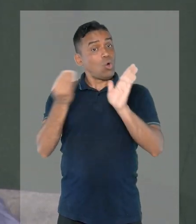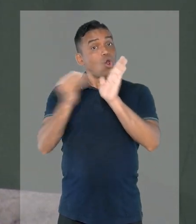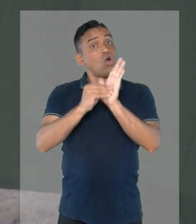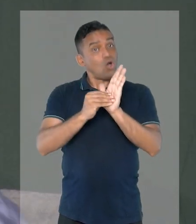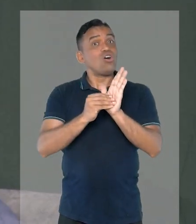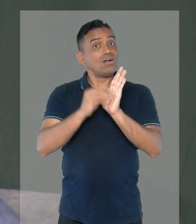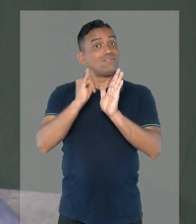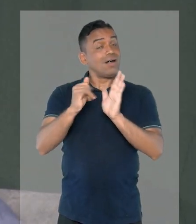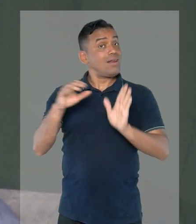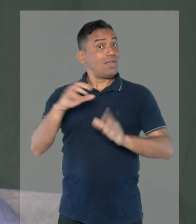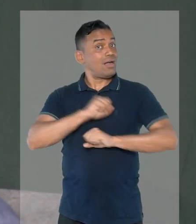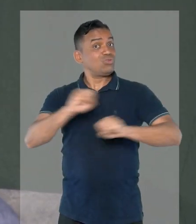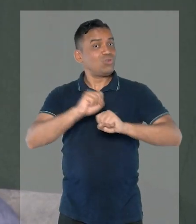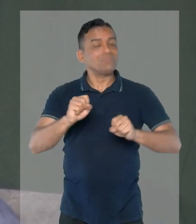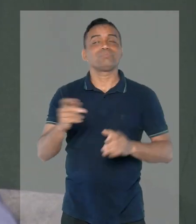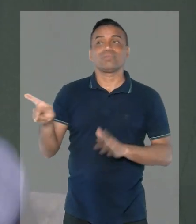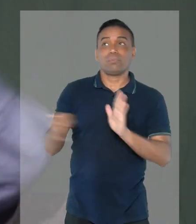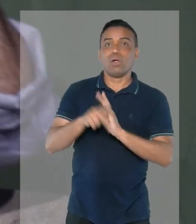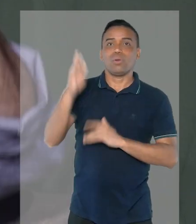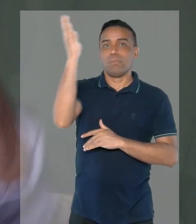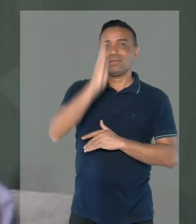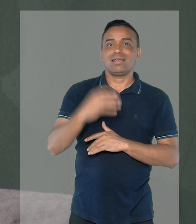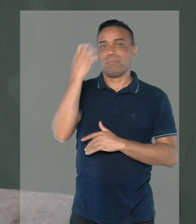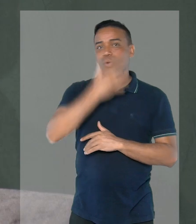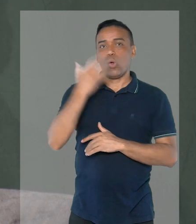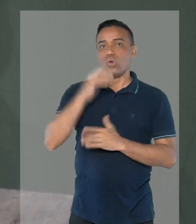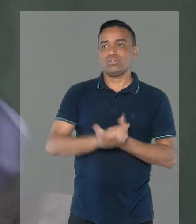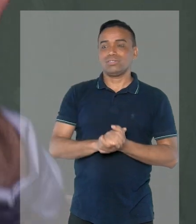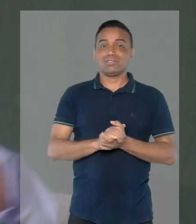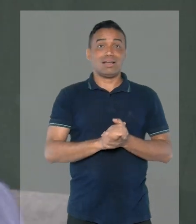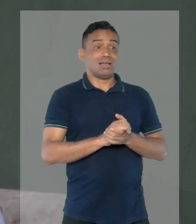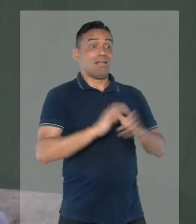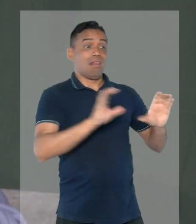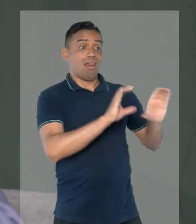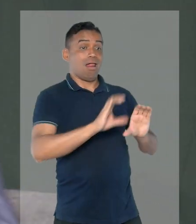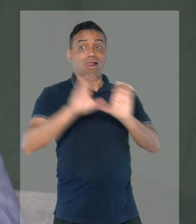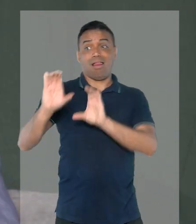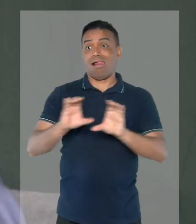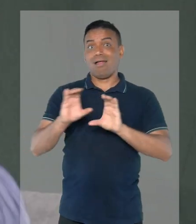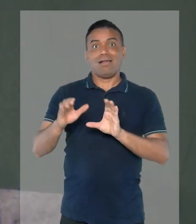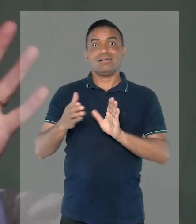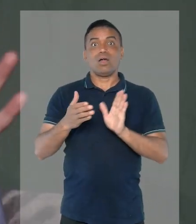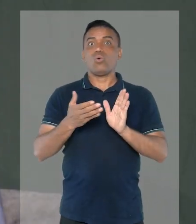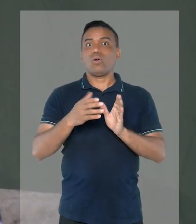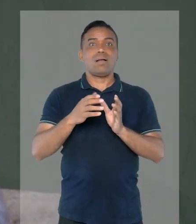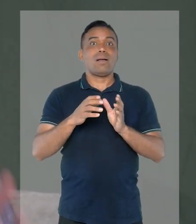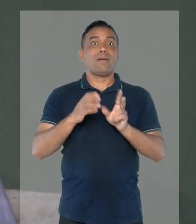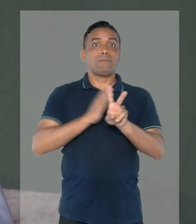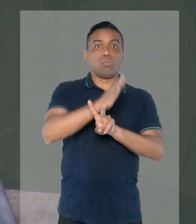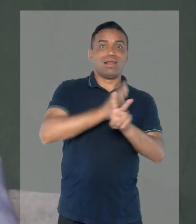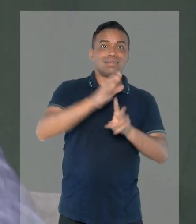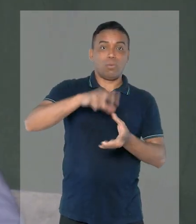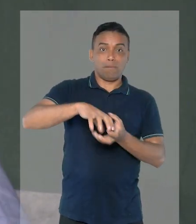tá lá. Porque tem uma coisa também na música brasileira hoje, assim, de virar as costas para um lado, virar as costas para outro. Então a bipolarização também